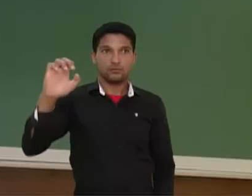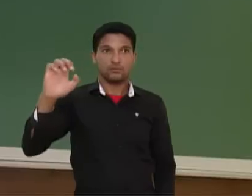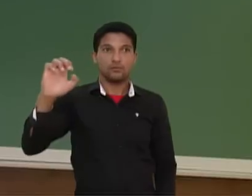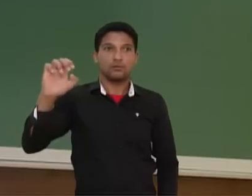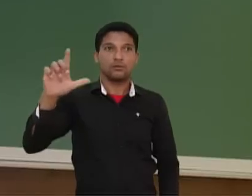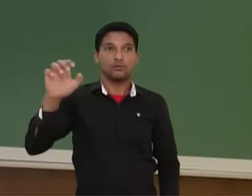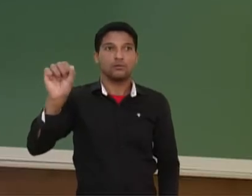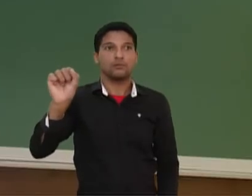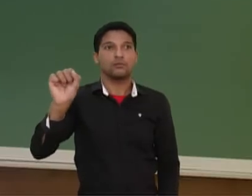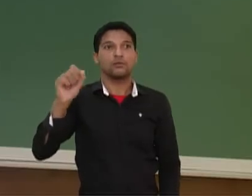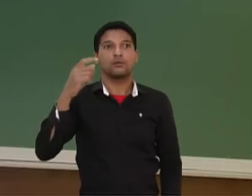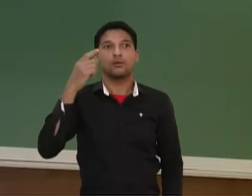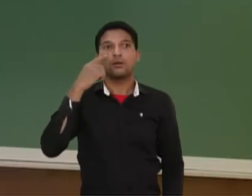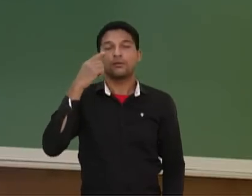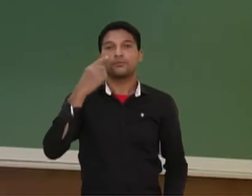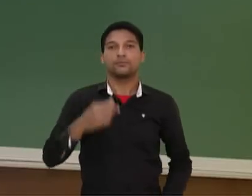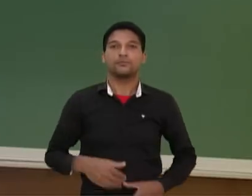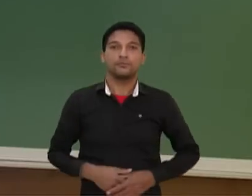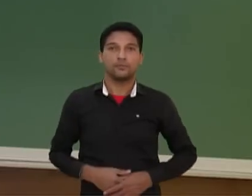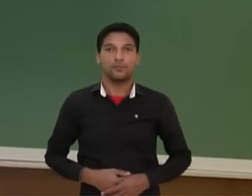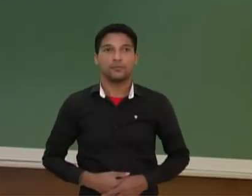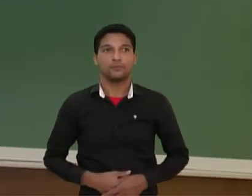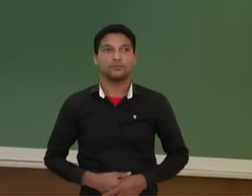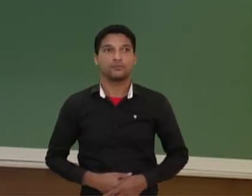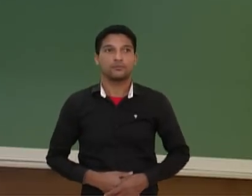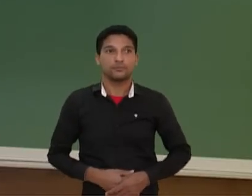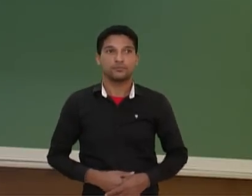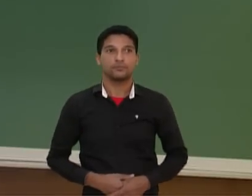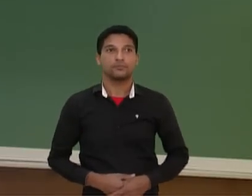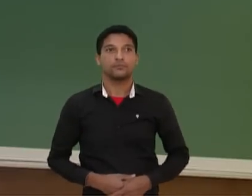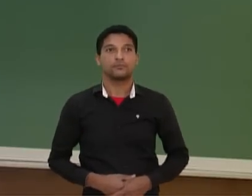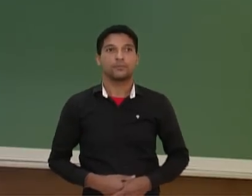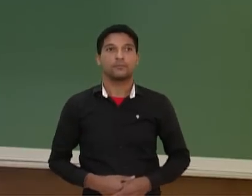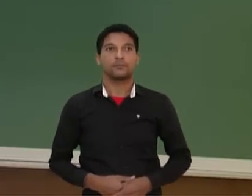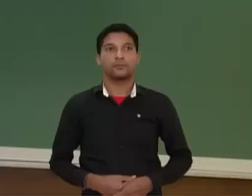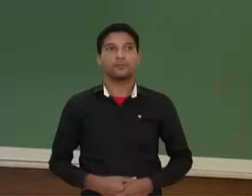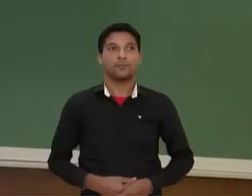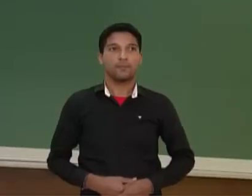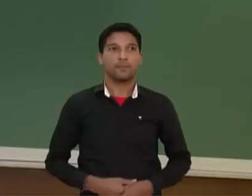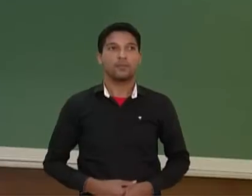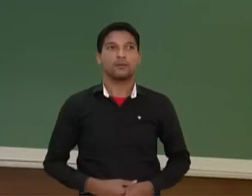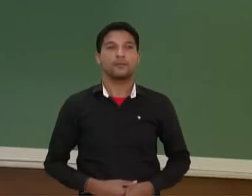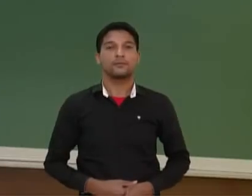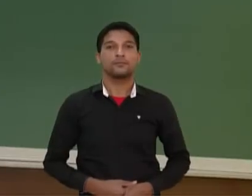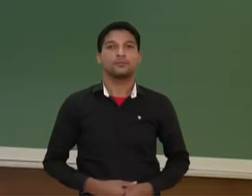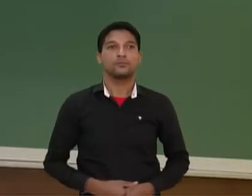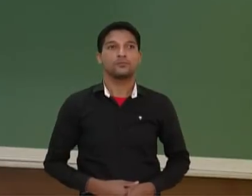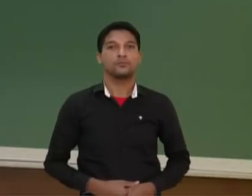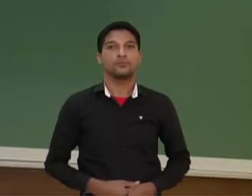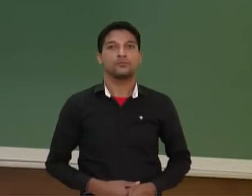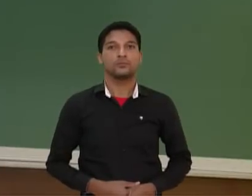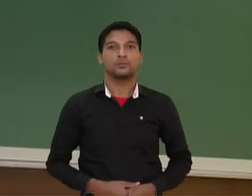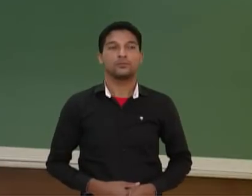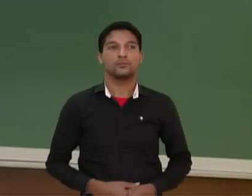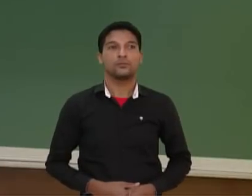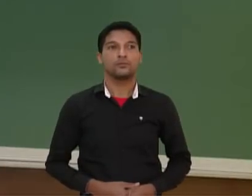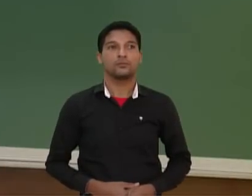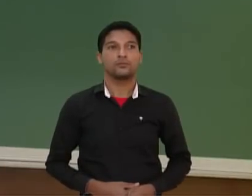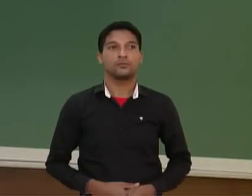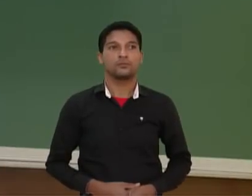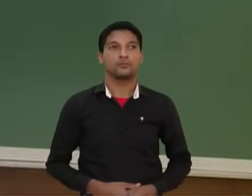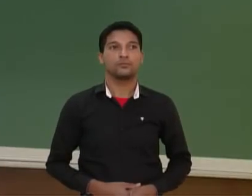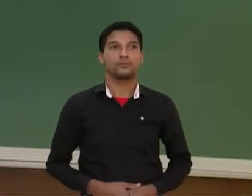mesma maneira que no triângulo isósceles os ângulos são congruentes também, os ângulos da base. Tá? Essa propriedade eu vou deixar sem provar. Vamos